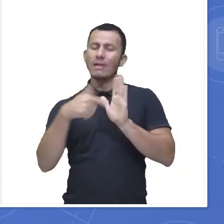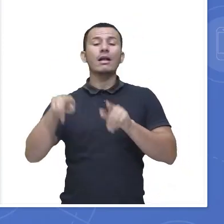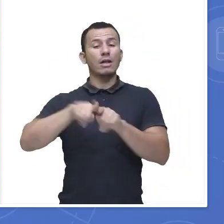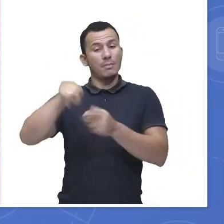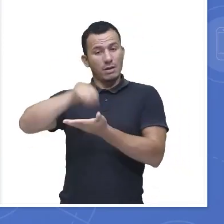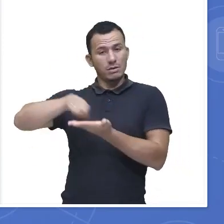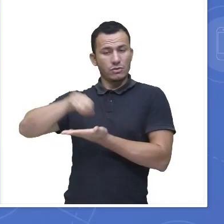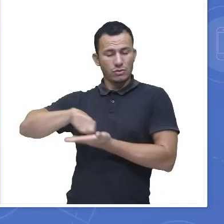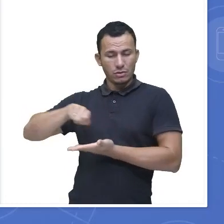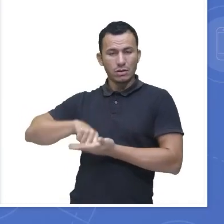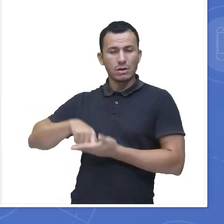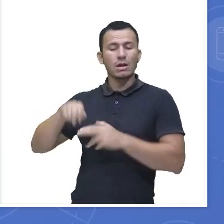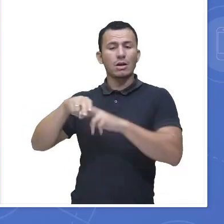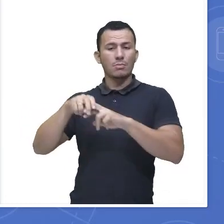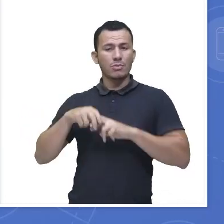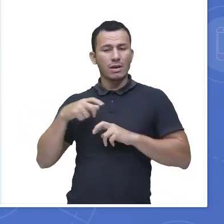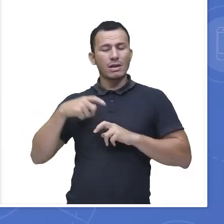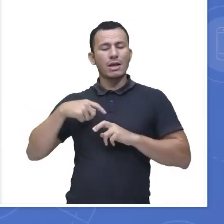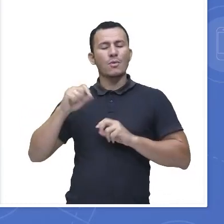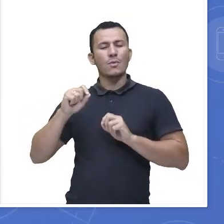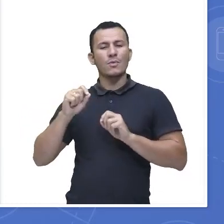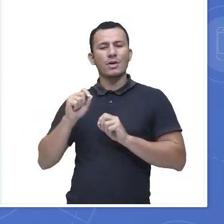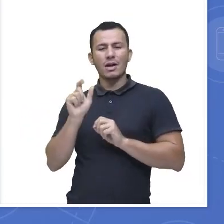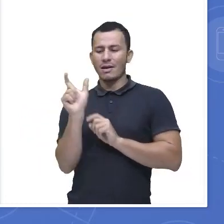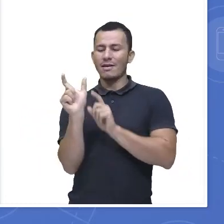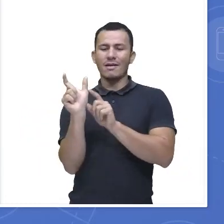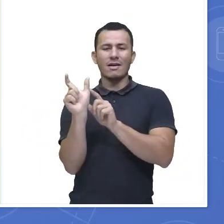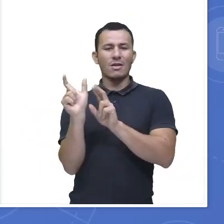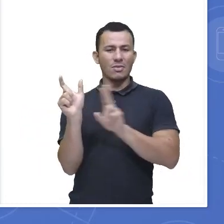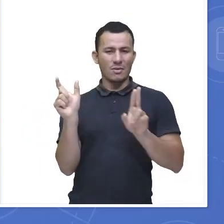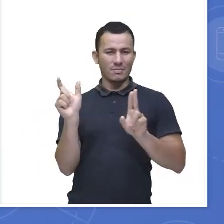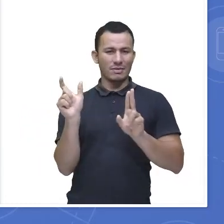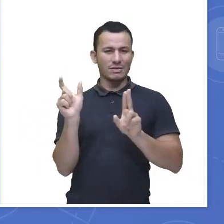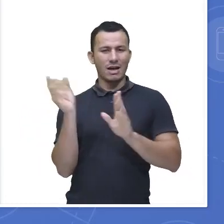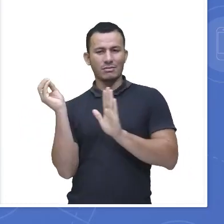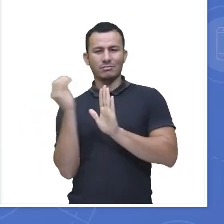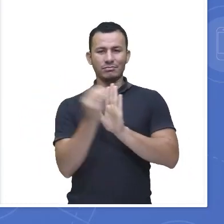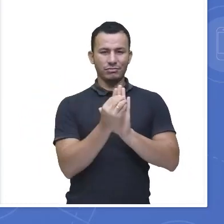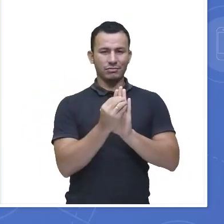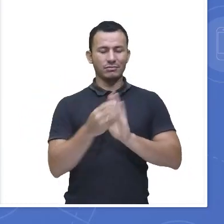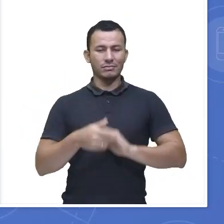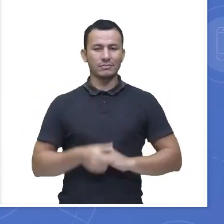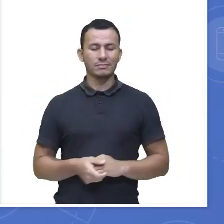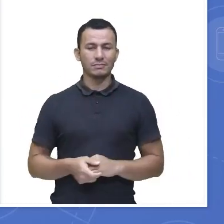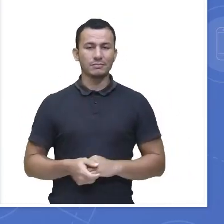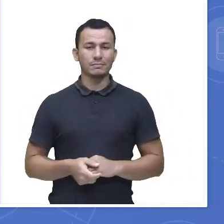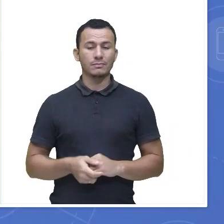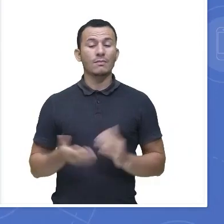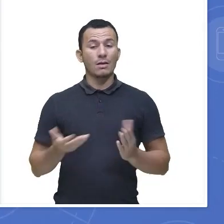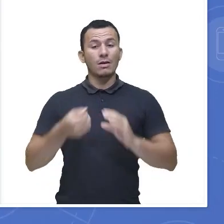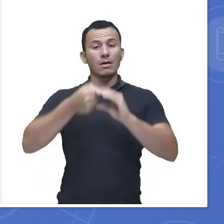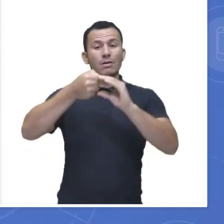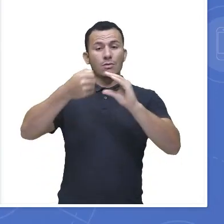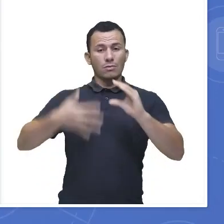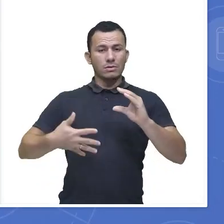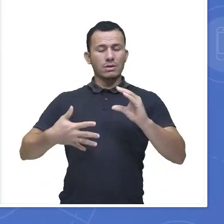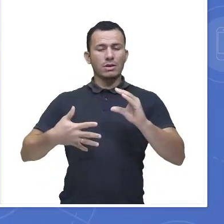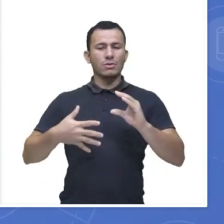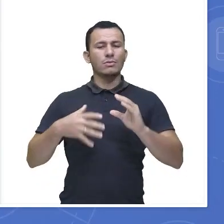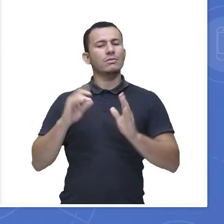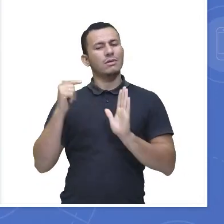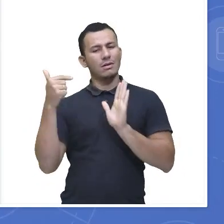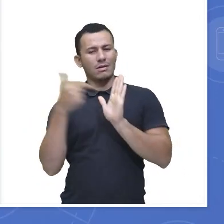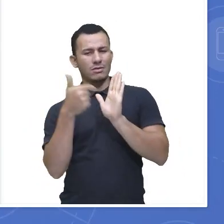escrita também, por conta da expressão que está grafada aí. Muito bem. Então, vamos agora conhecer o conceito de ironia. Vamos